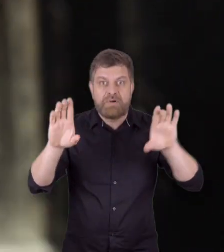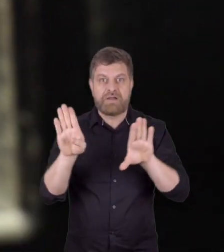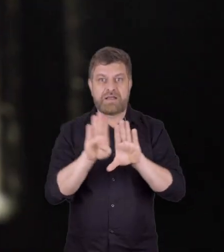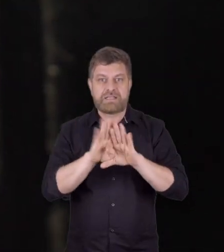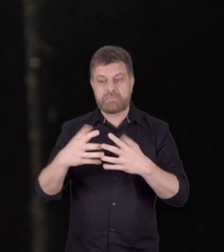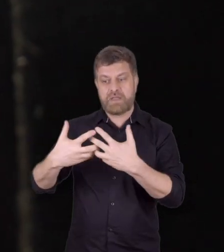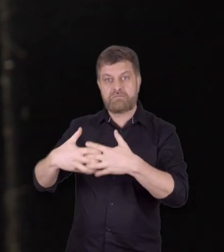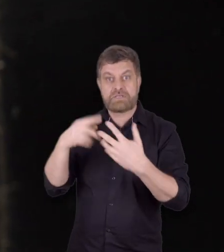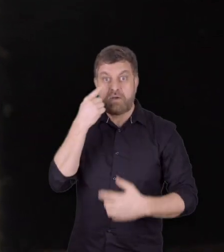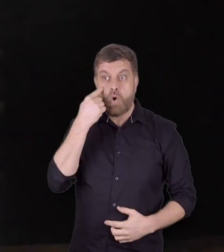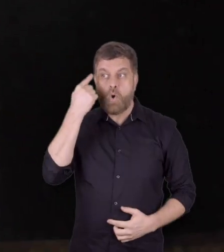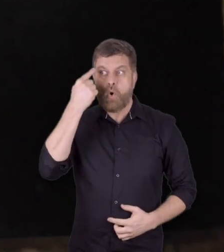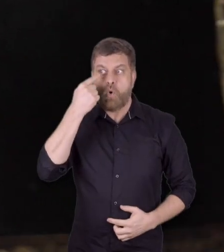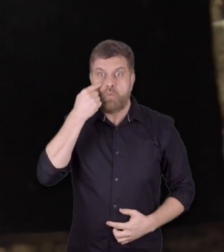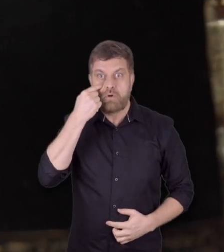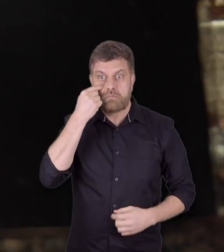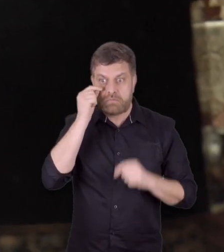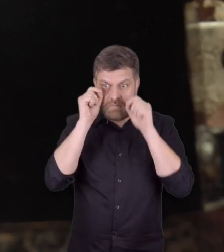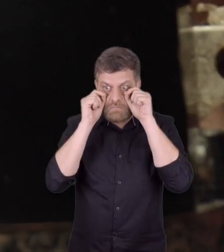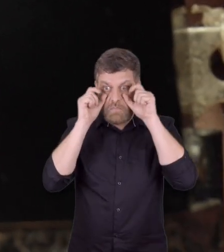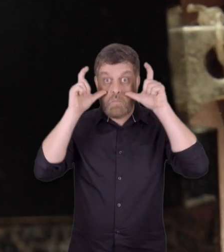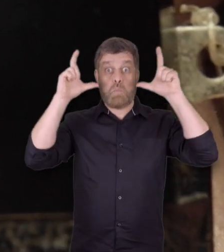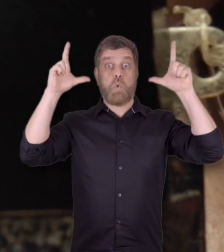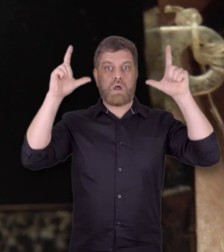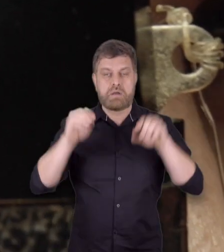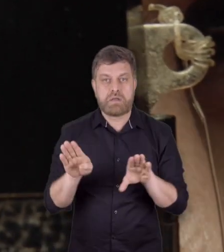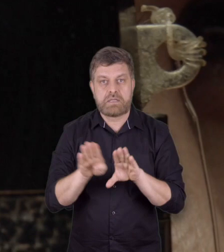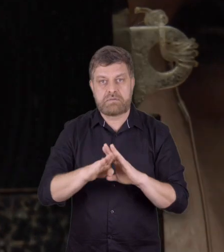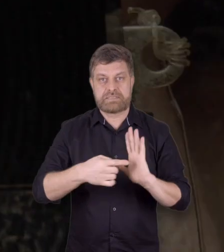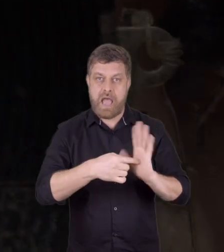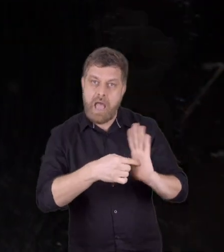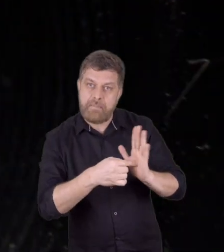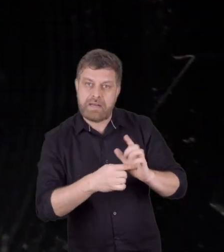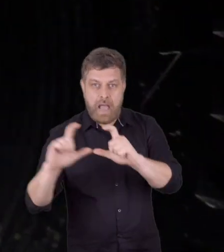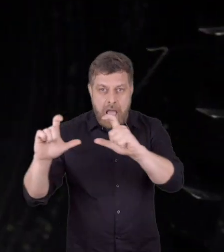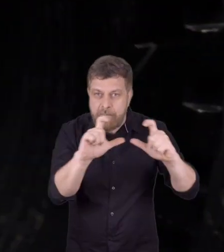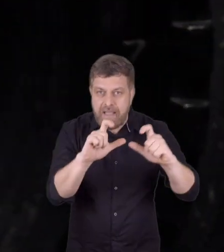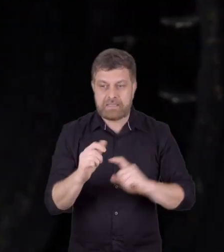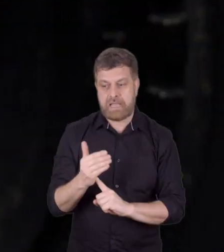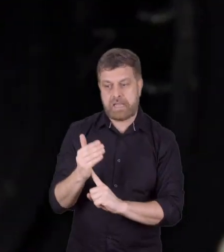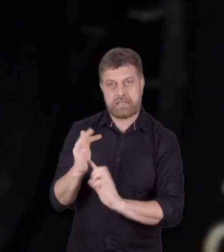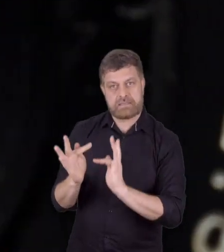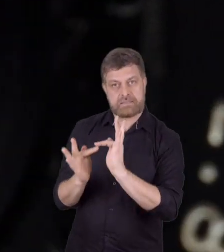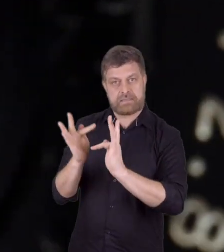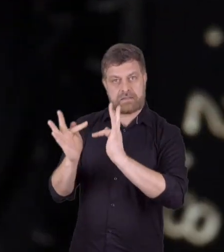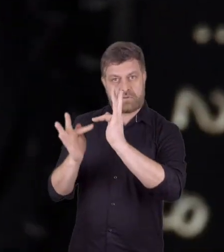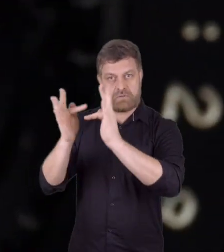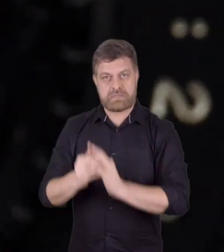do funcionamento do próprio olho humano. Esses aparelhos e essas tecnologias que eu chamo